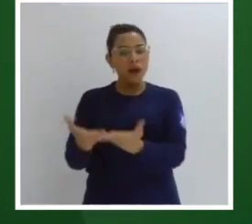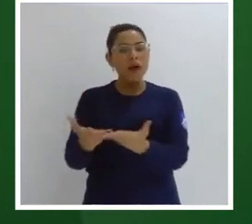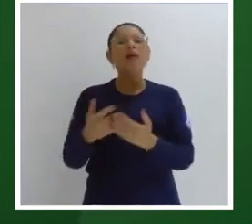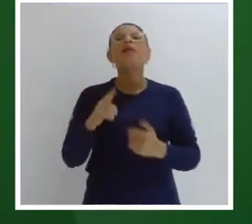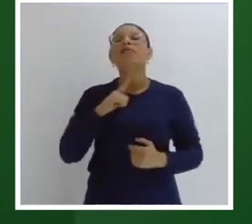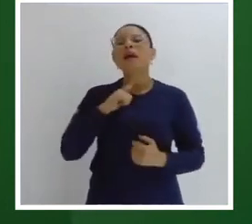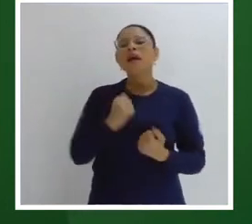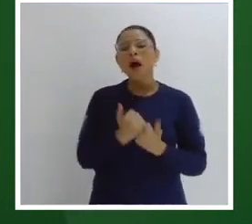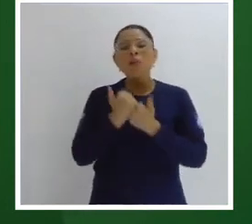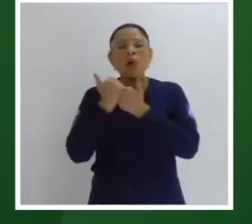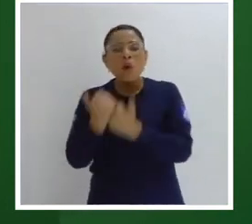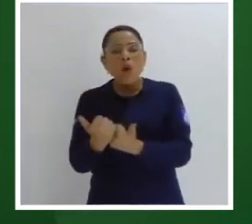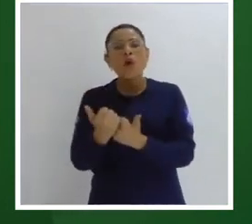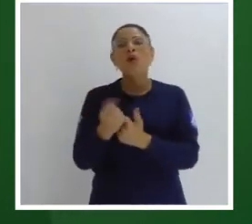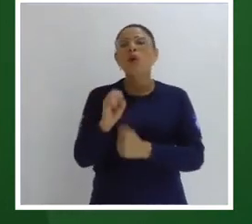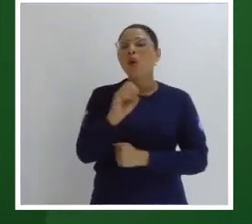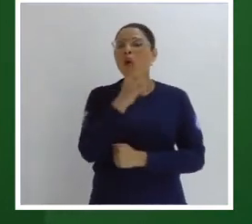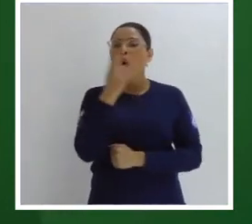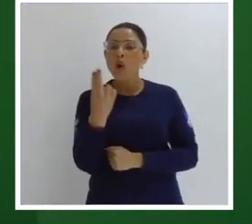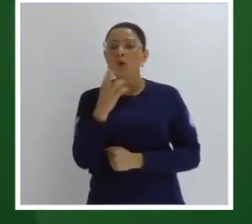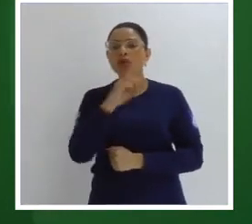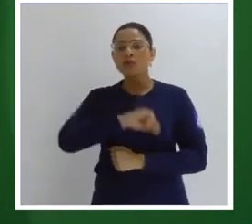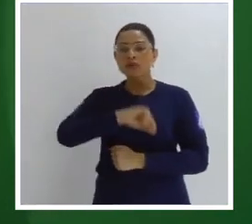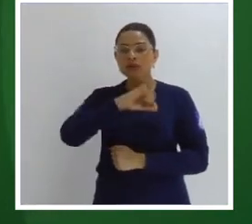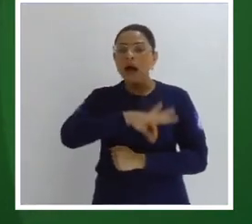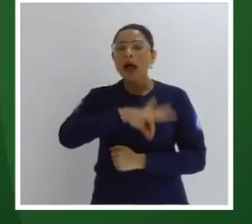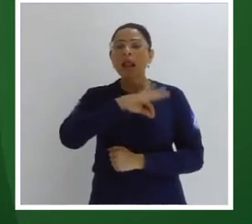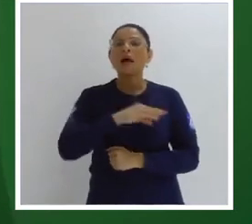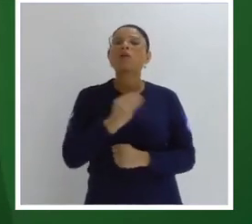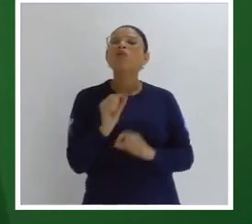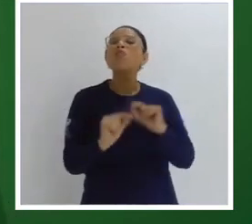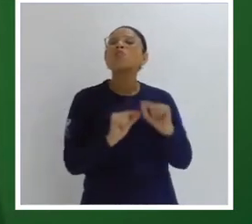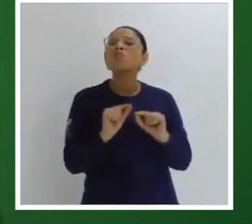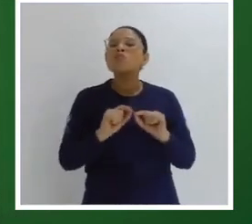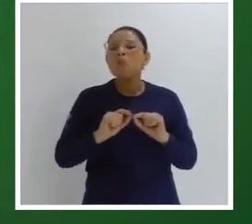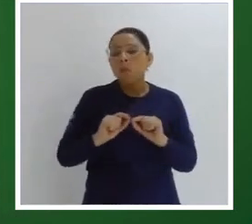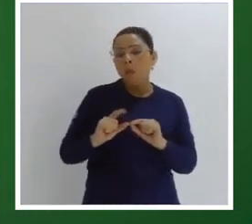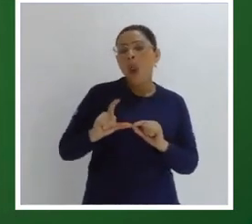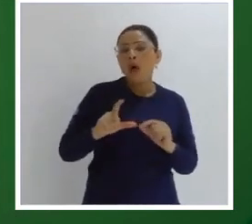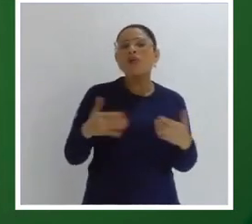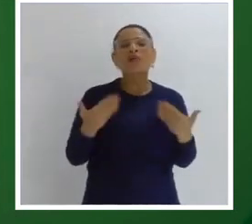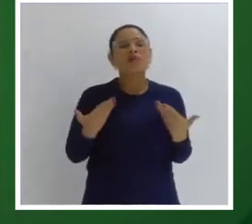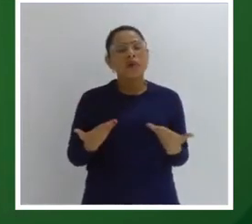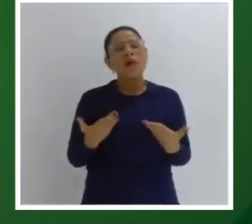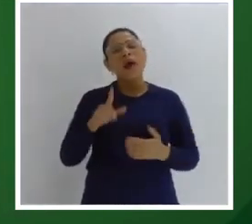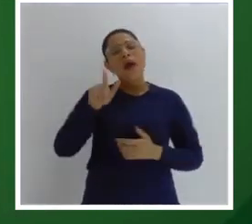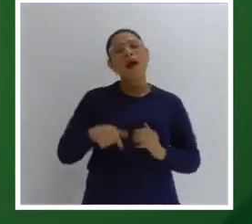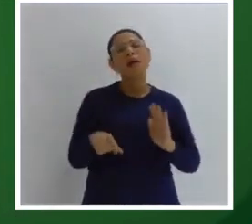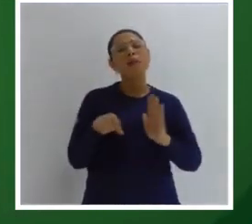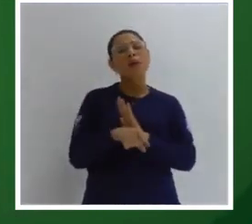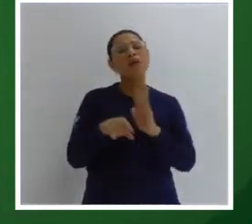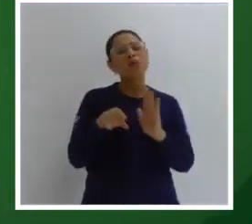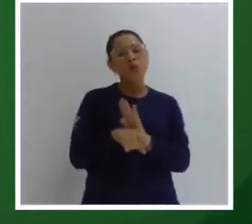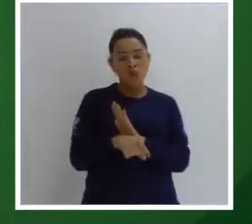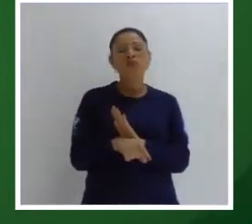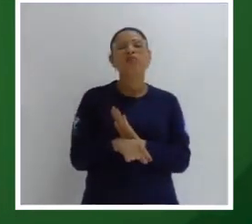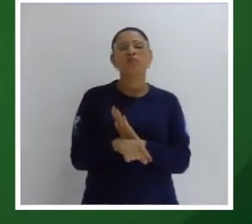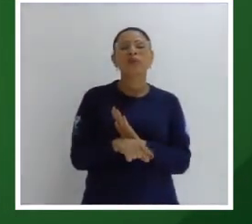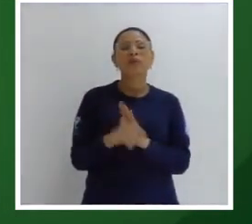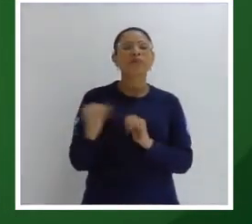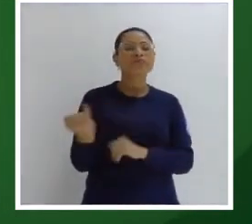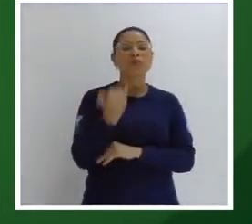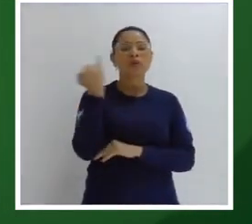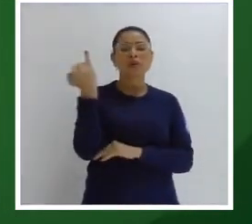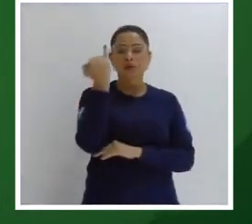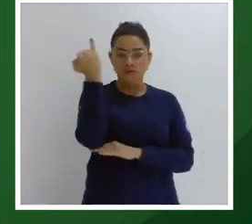tipo de apoio ou algum tipo de gratificação para exercer um papel de formador Então essa é uma das questões importantes isso